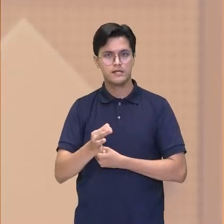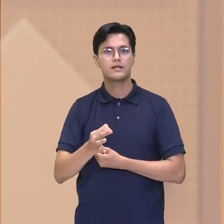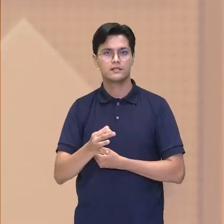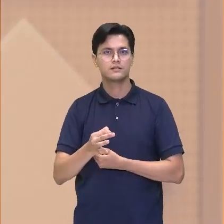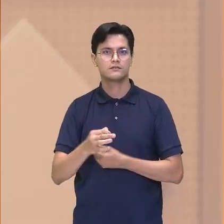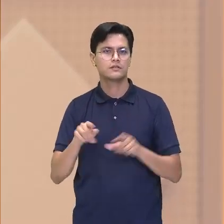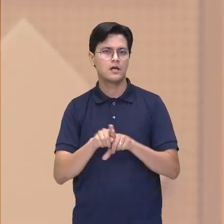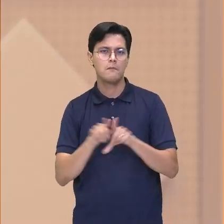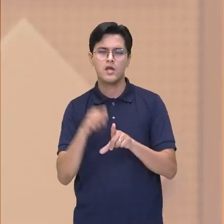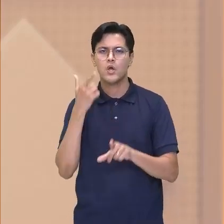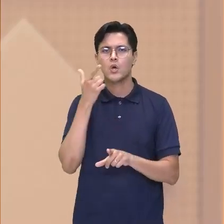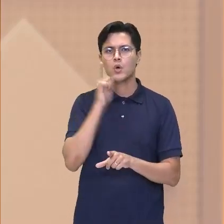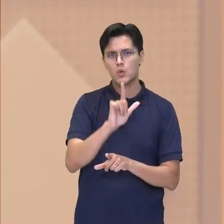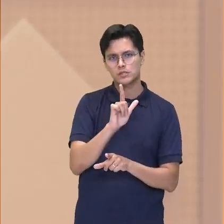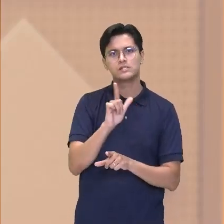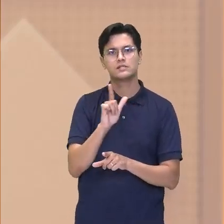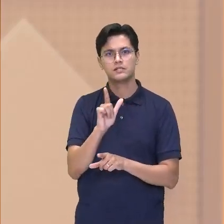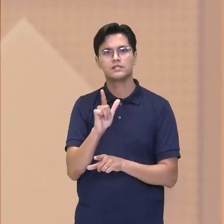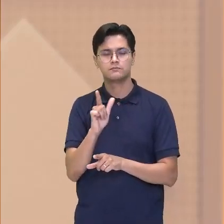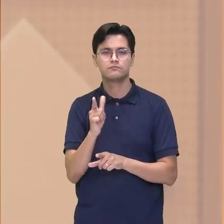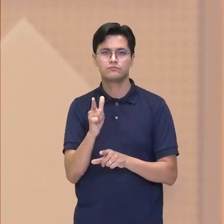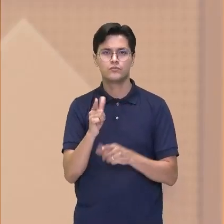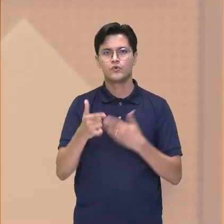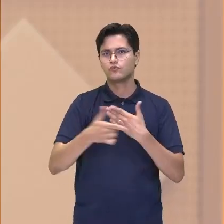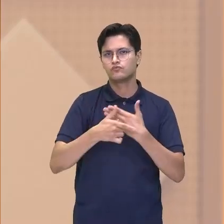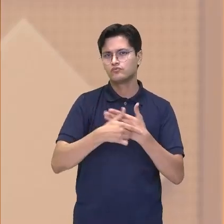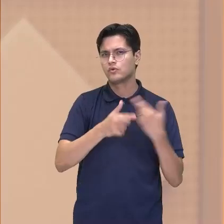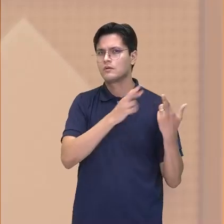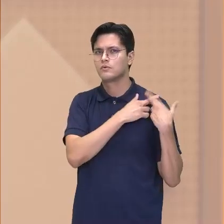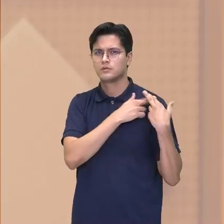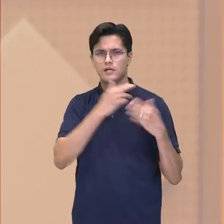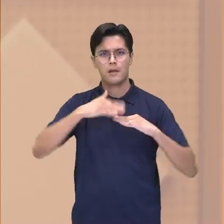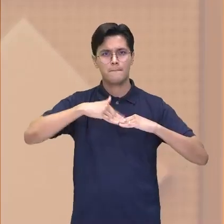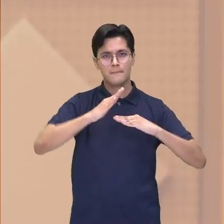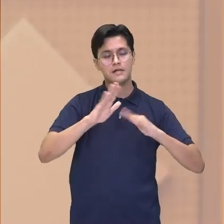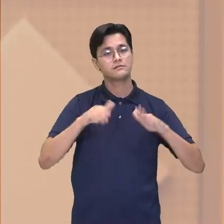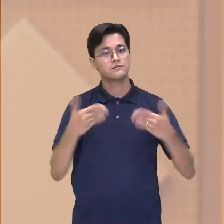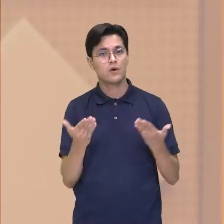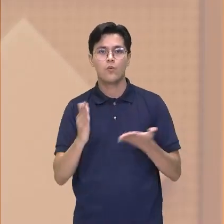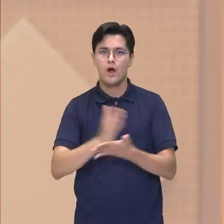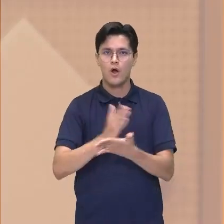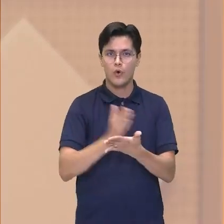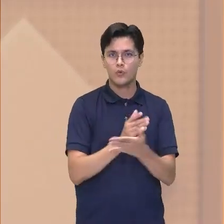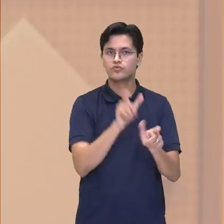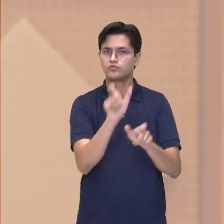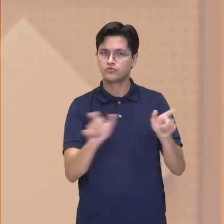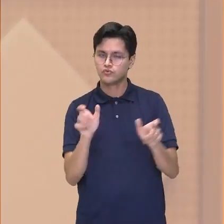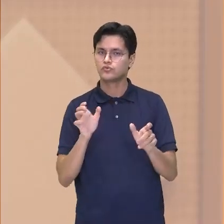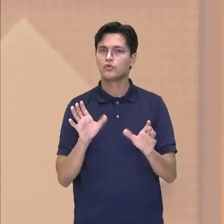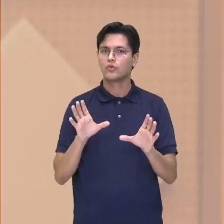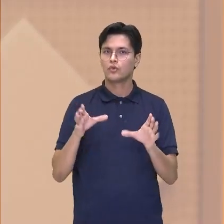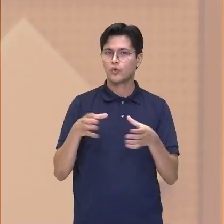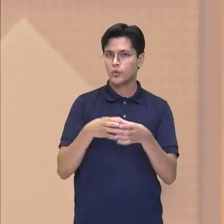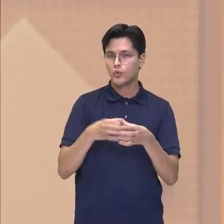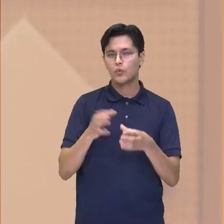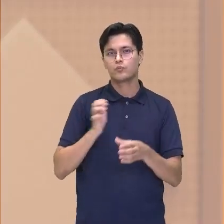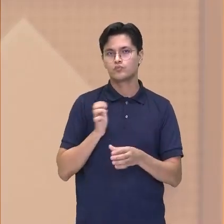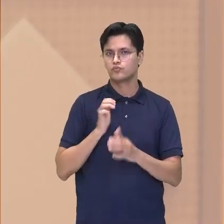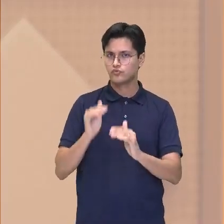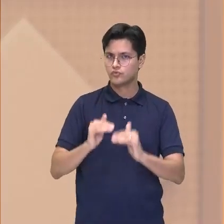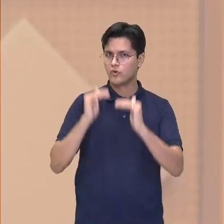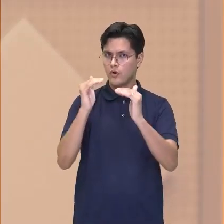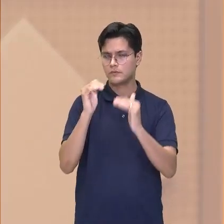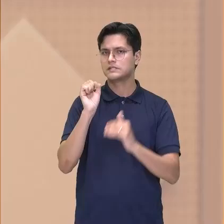ganhar títulos. Então, alguns nobres vão, sim, concordar com essa centralização, pois vão ver